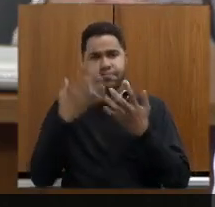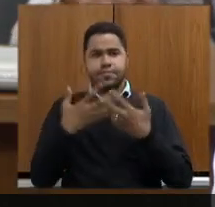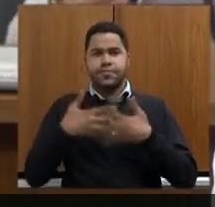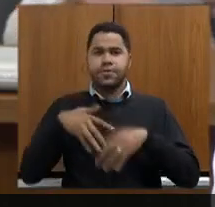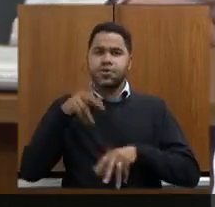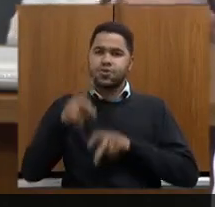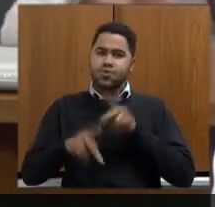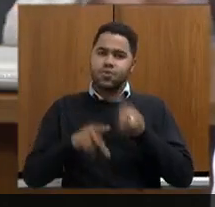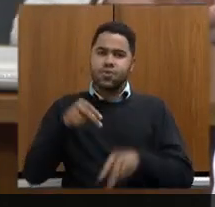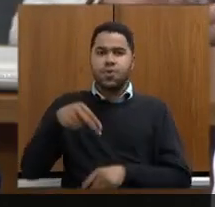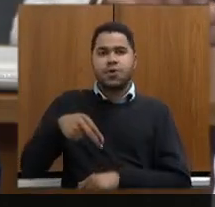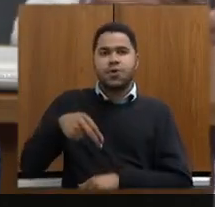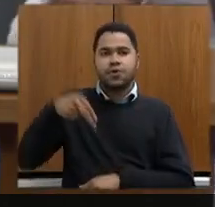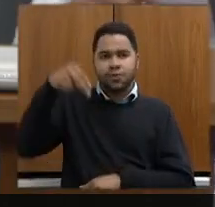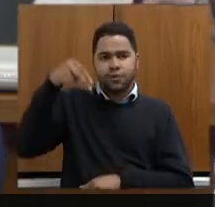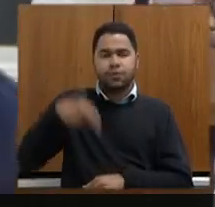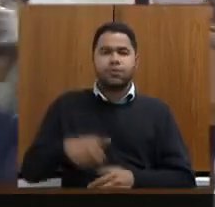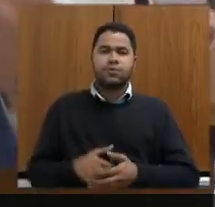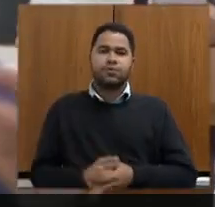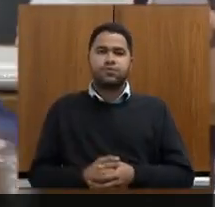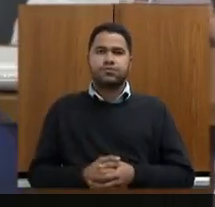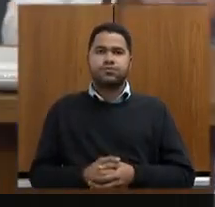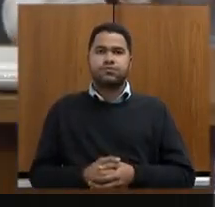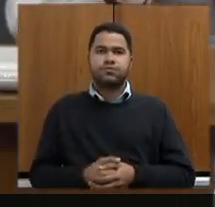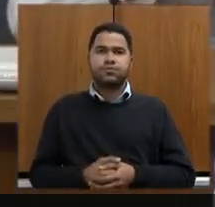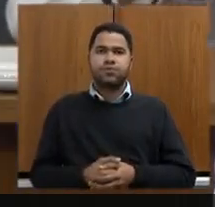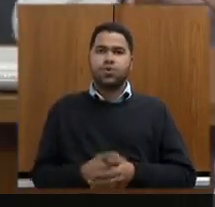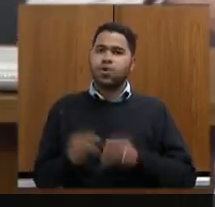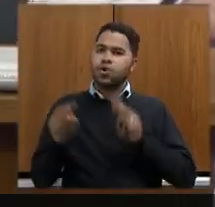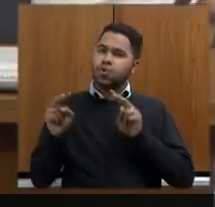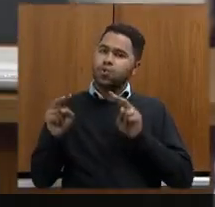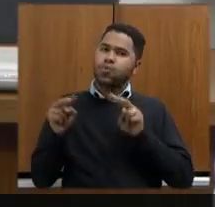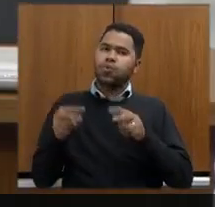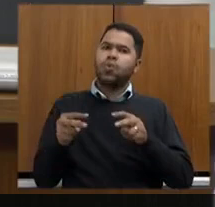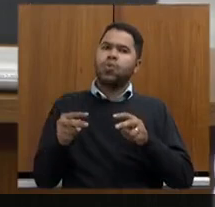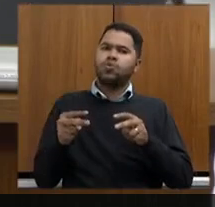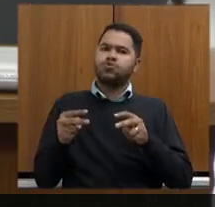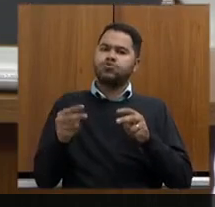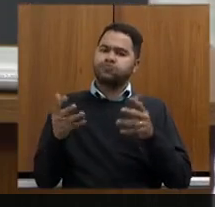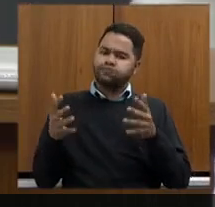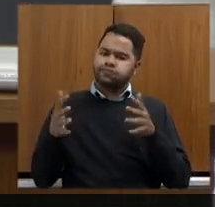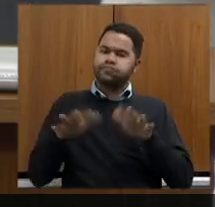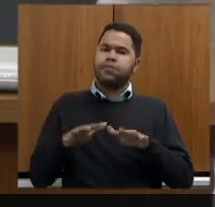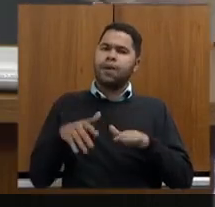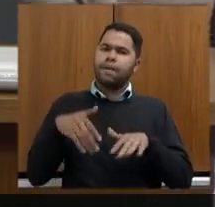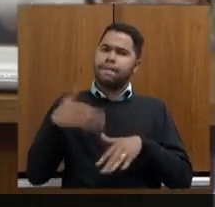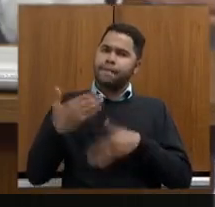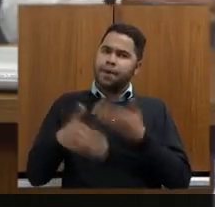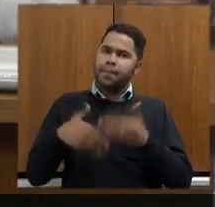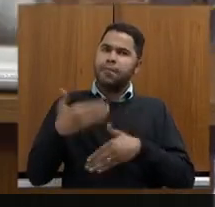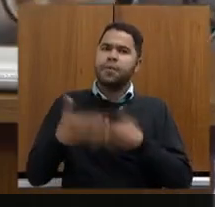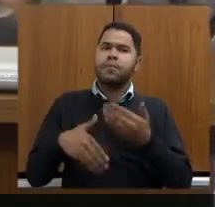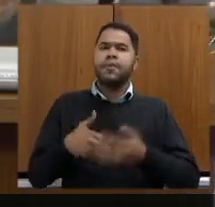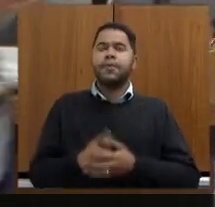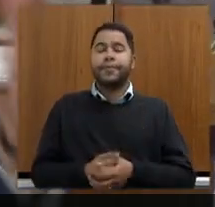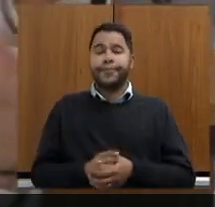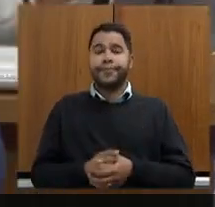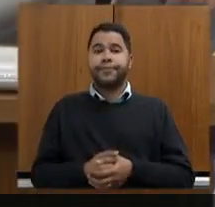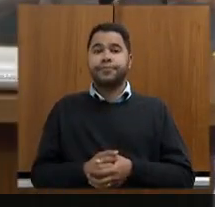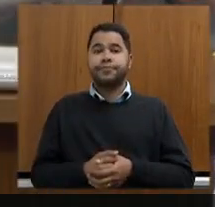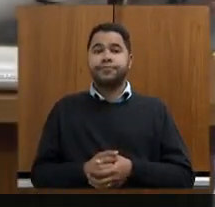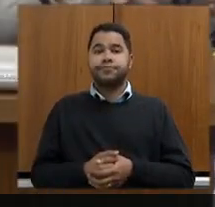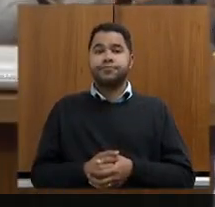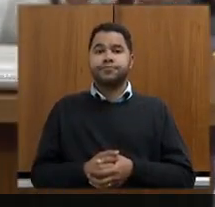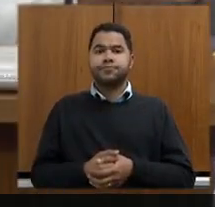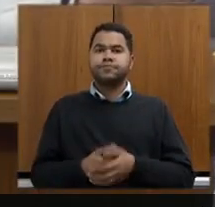do Norte que tem que ser olhado né com olhar de inclusão com olhar de desenvolvimento né que